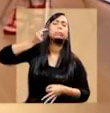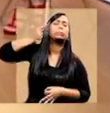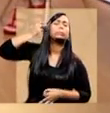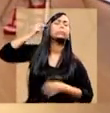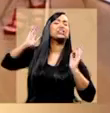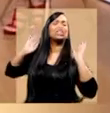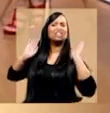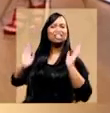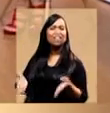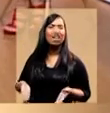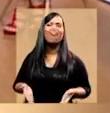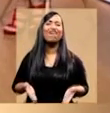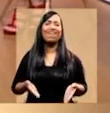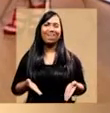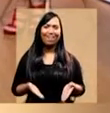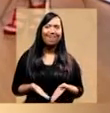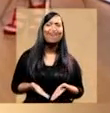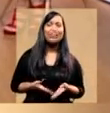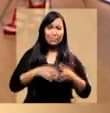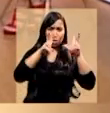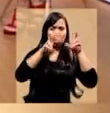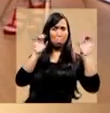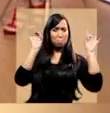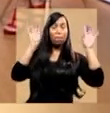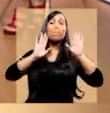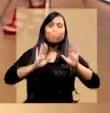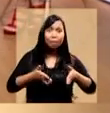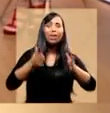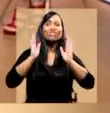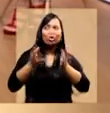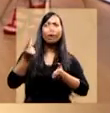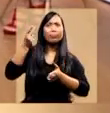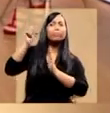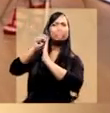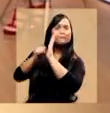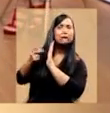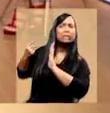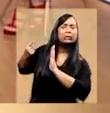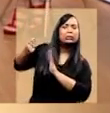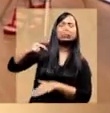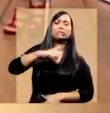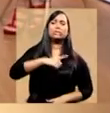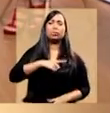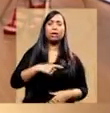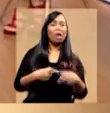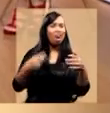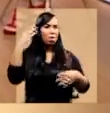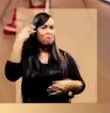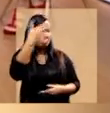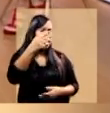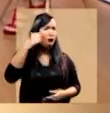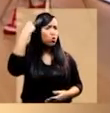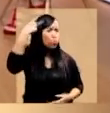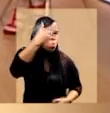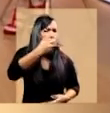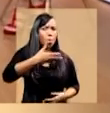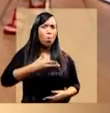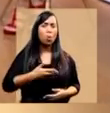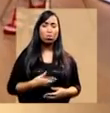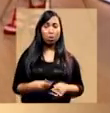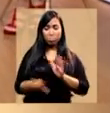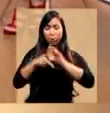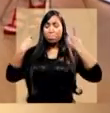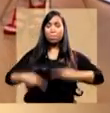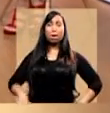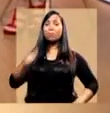Mais batido. Tem esse nome pomposo hoje em dia, mas existe há séculos. Né? Essa mulher está louca, né? Tá louca. É a reação, né? A reação